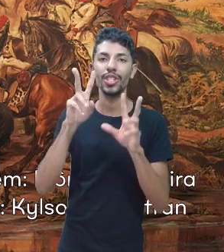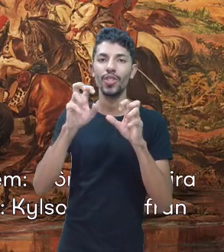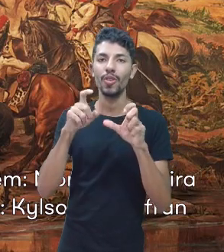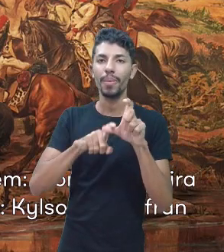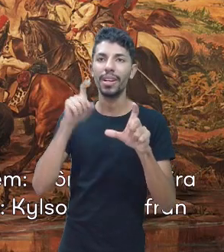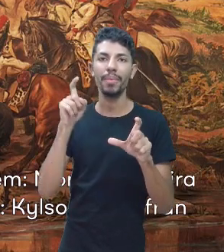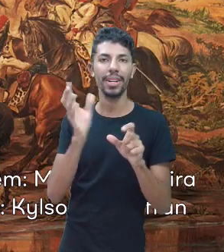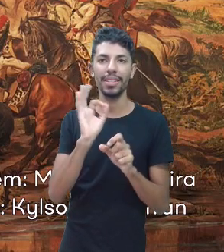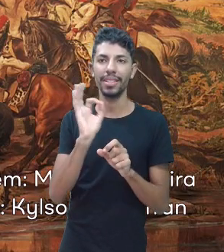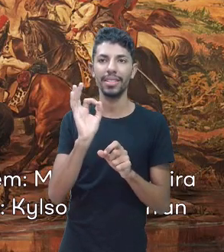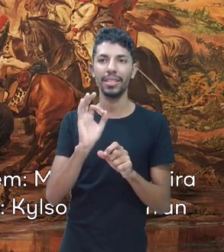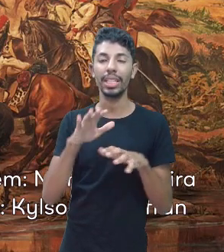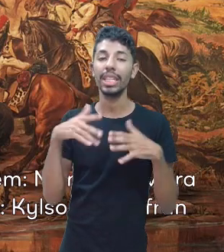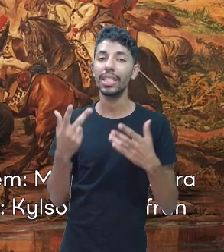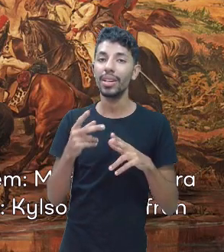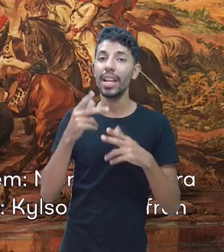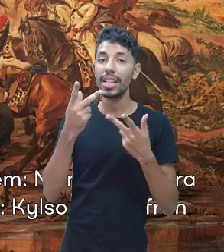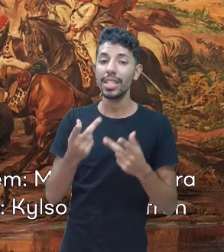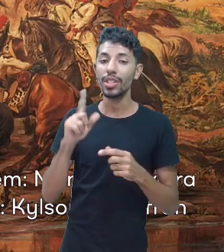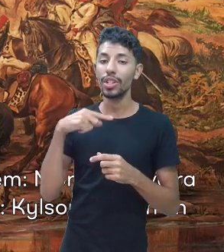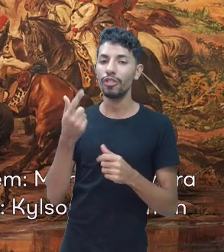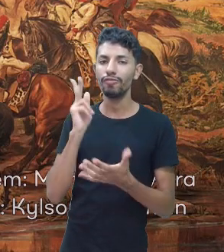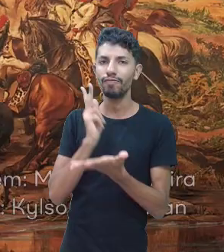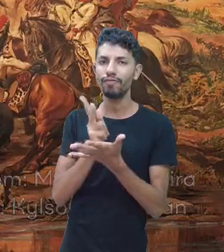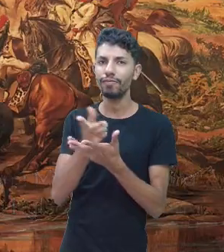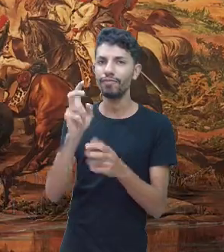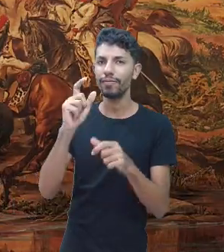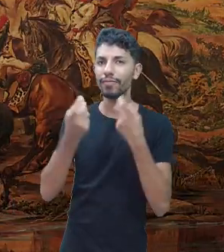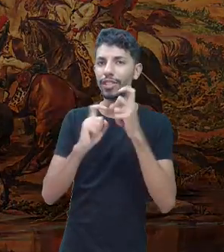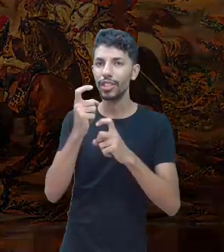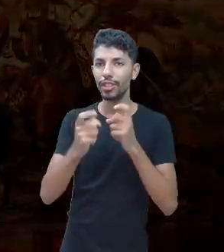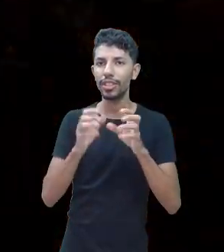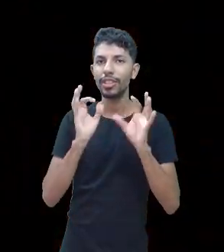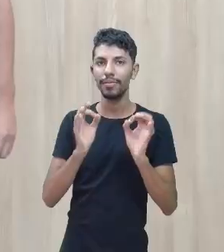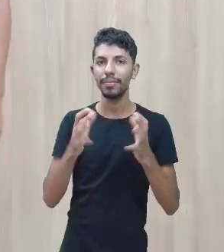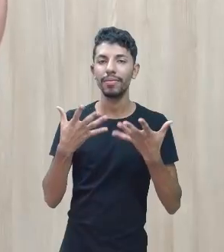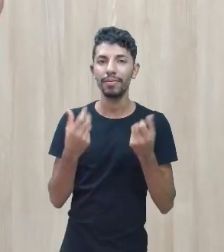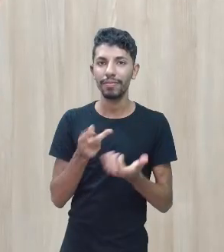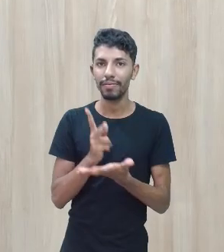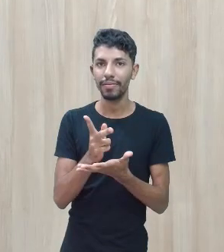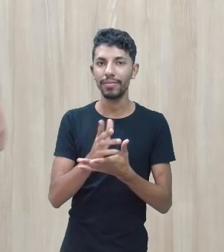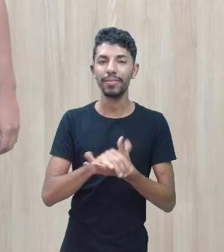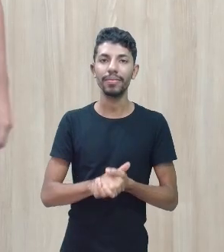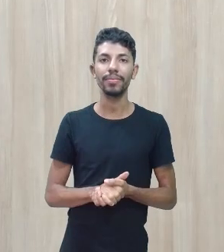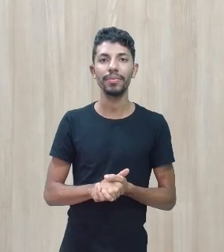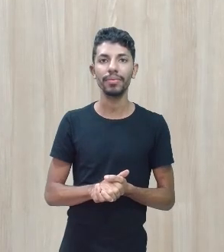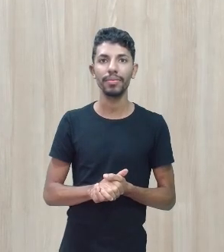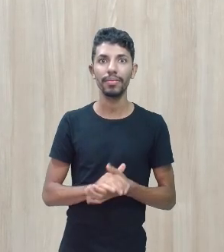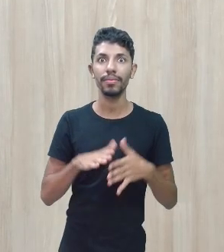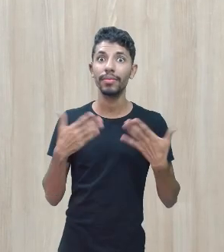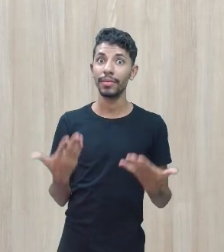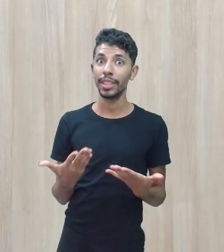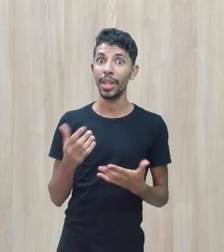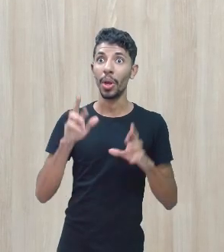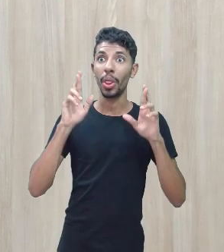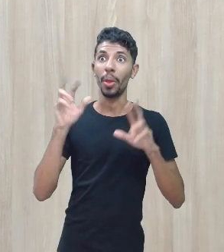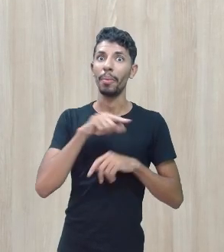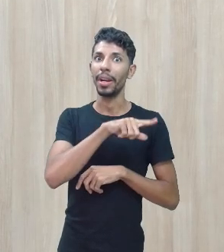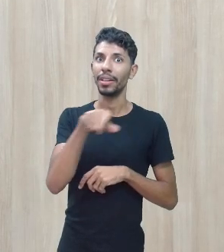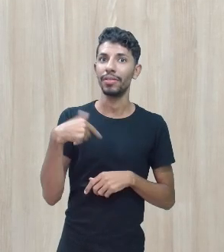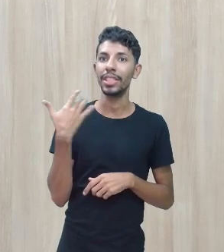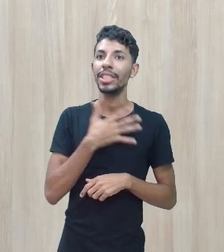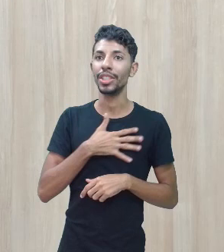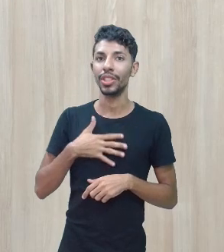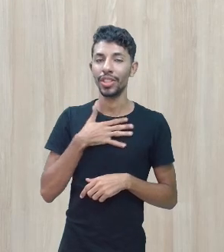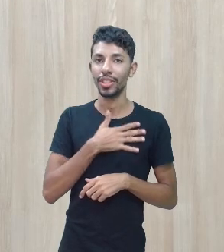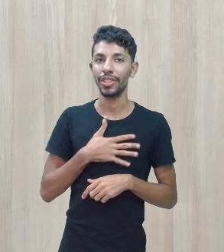isso que a gente vai continuar discutindo. Então, vamos seguindo aí na aula. Bem, gente, eu espero que vocês tenham gostado, né? Então eu agradeço